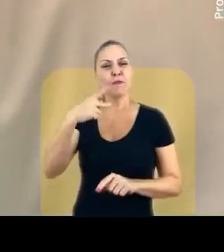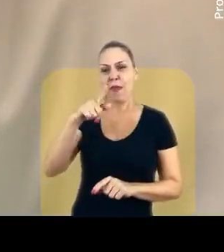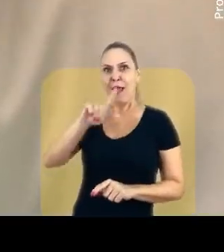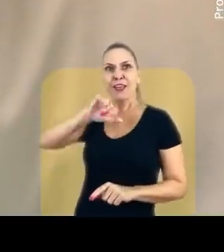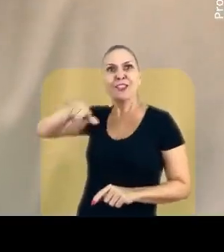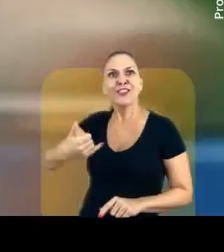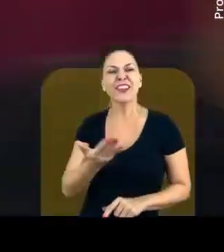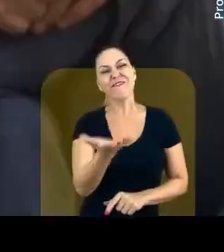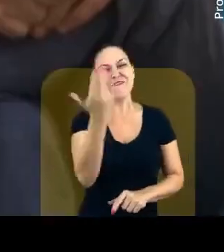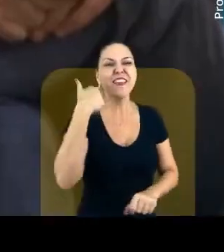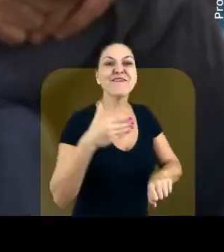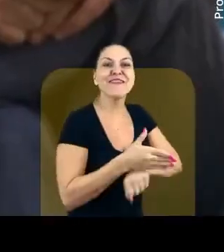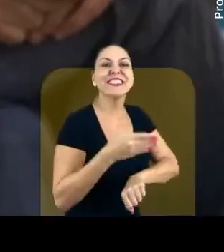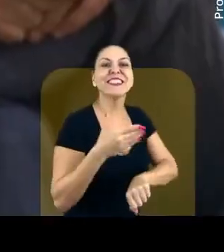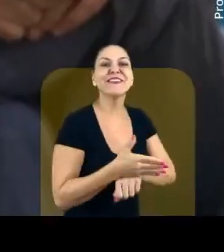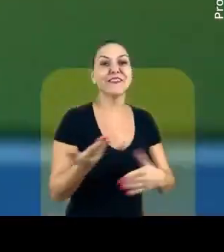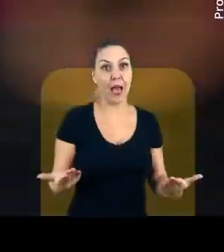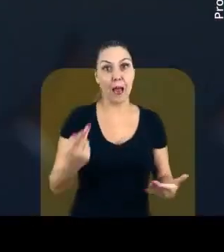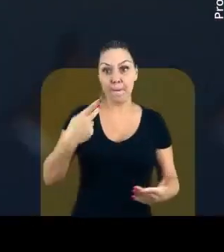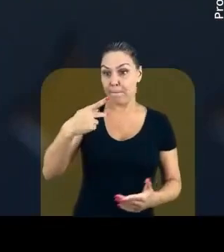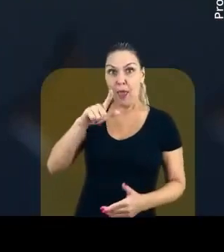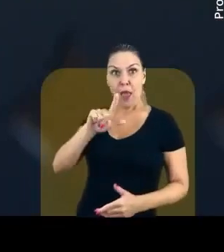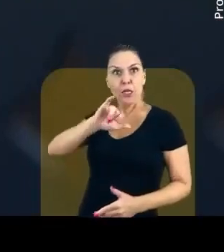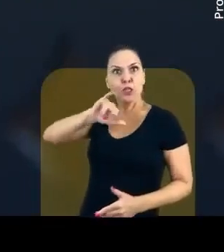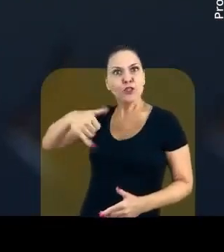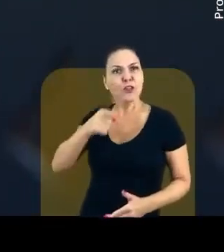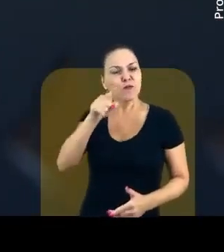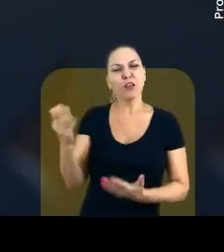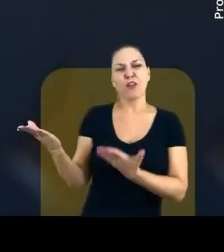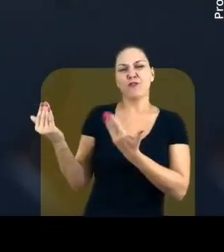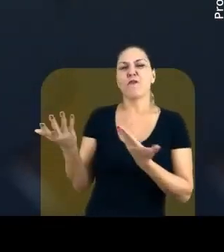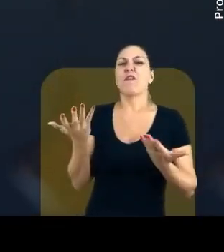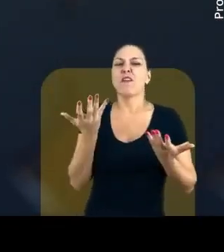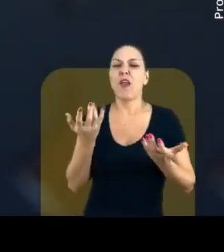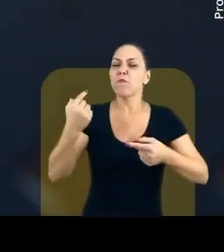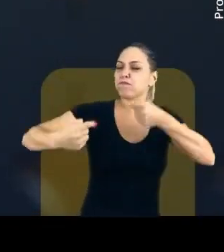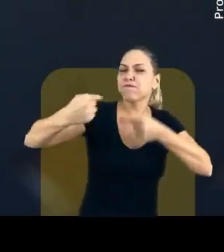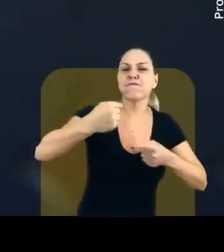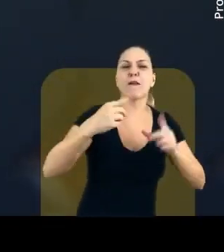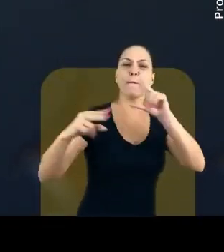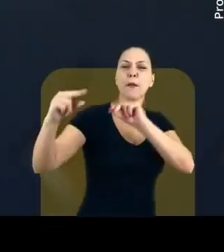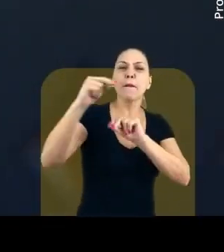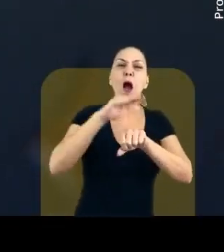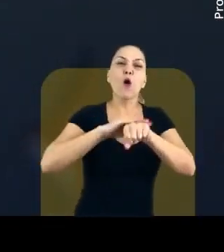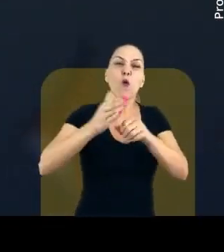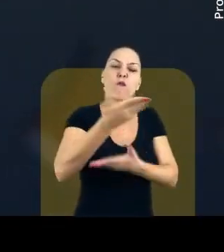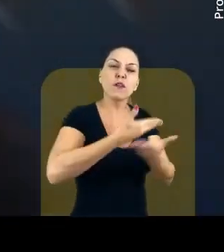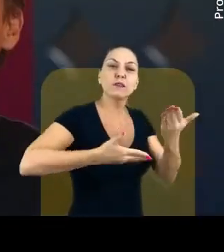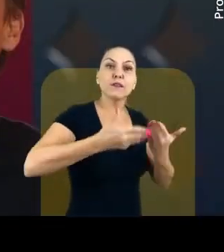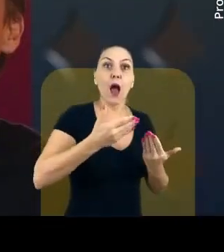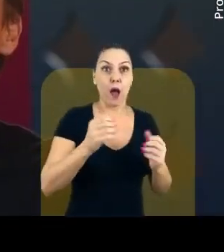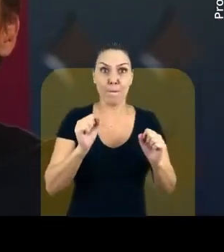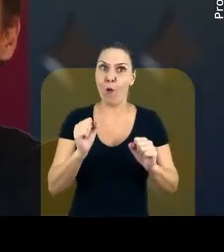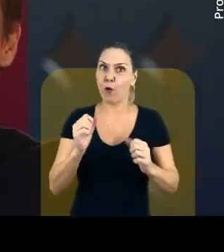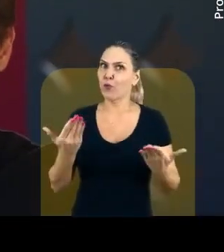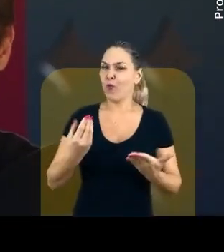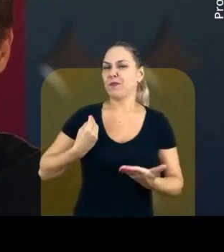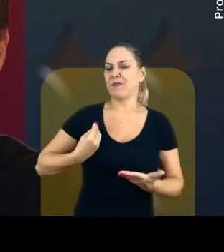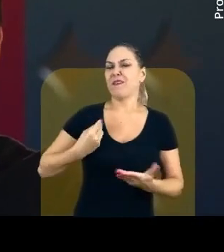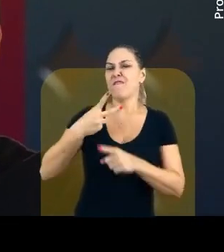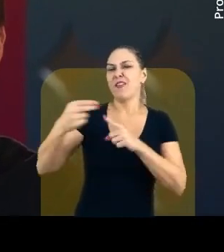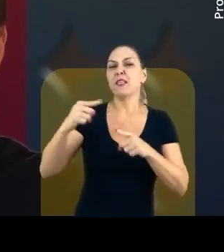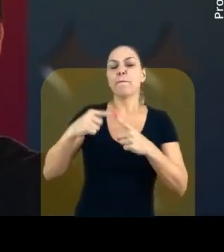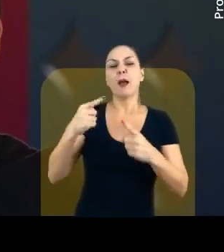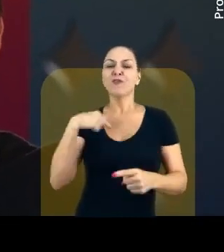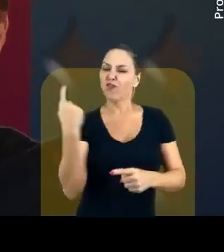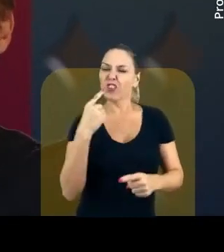conheça o PLJ. E venha participar com a gente. O PLJ é para você, jovem, que quer debater, discutir, conversar. Eles podem até ter o